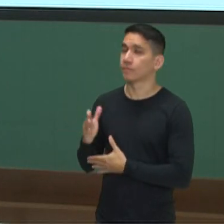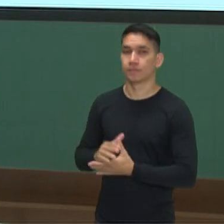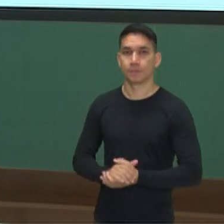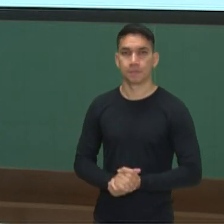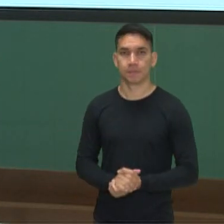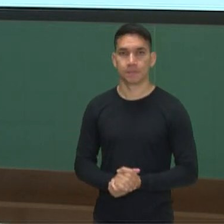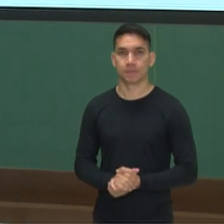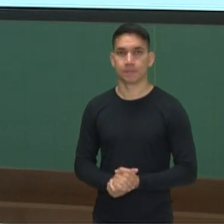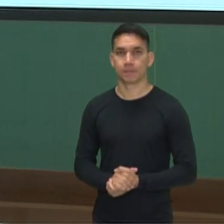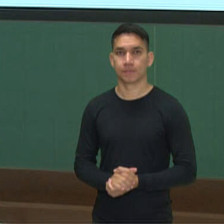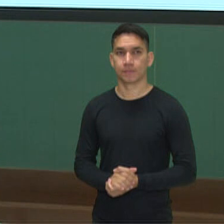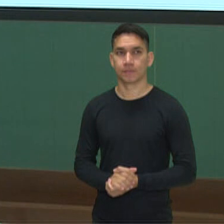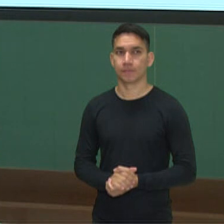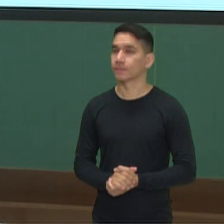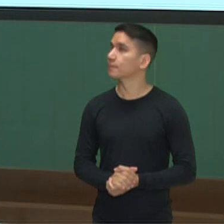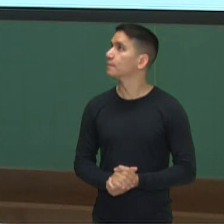12,5,